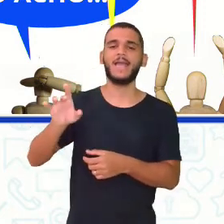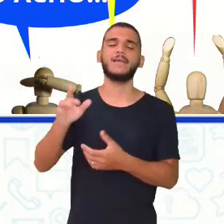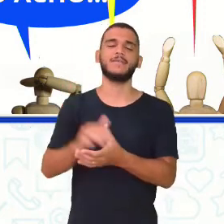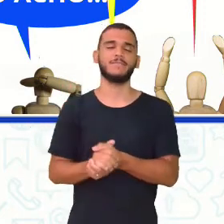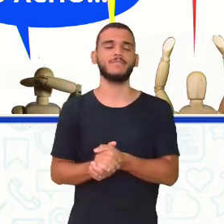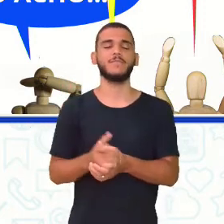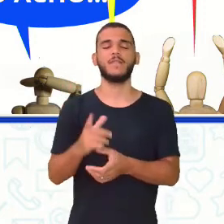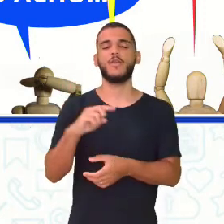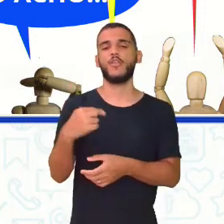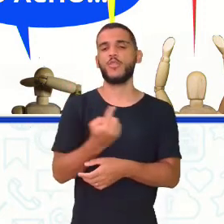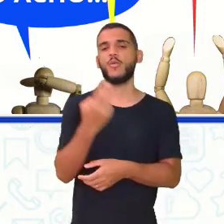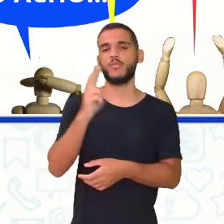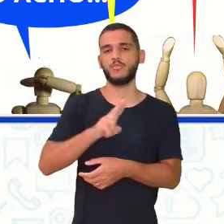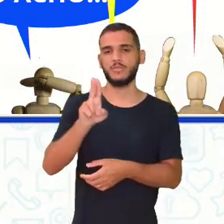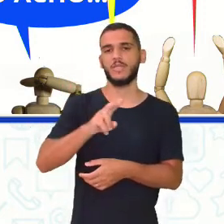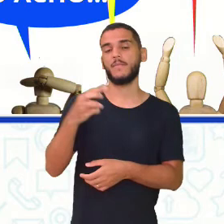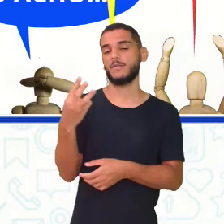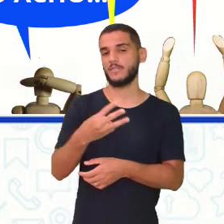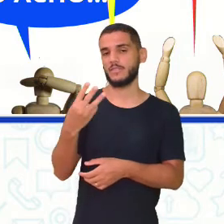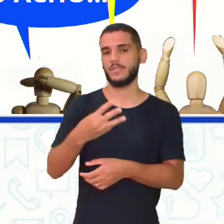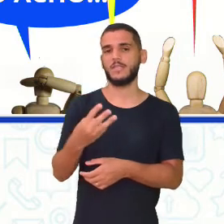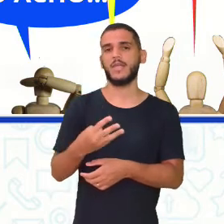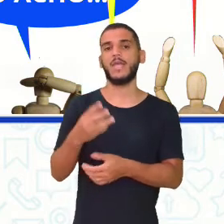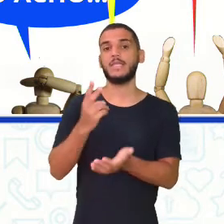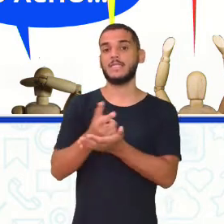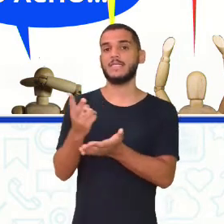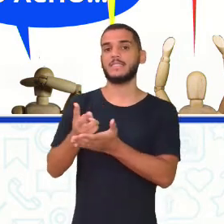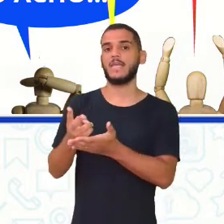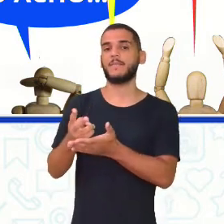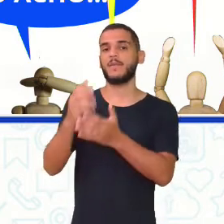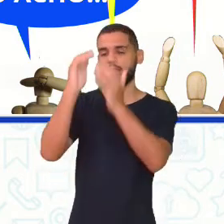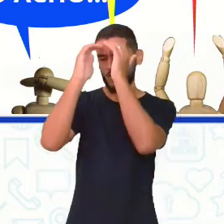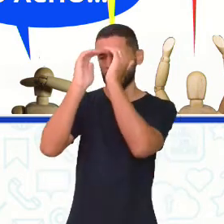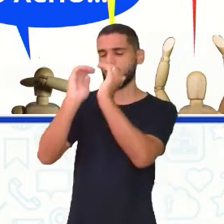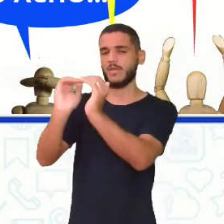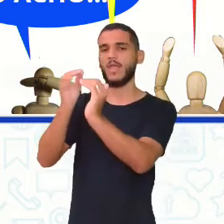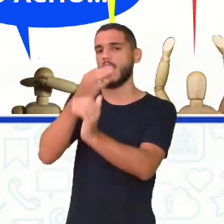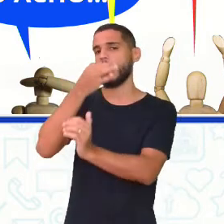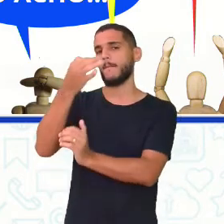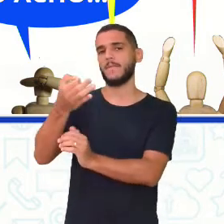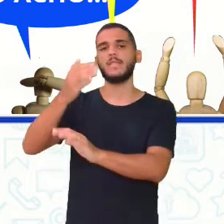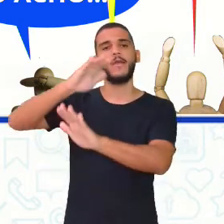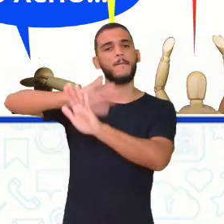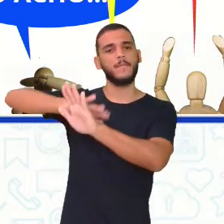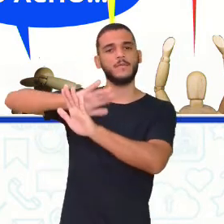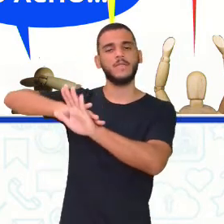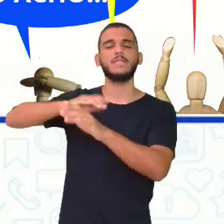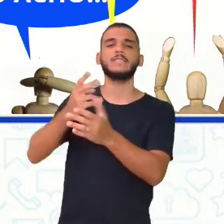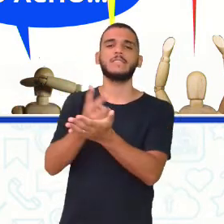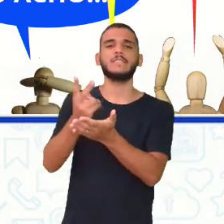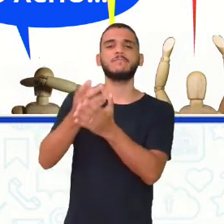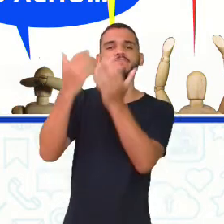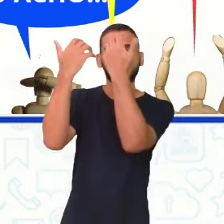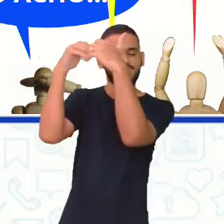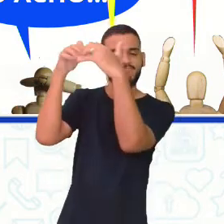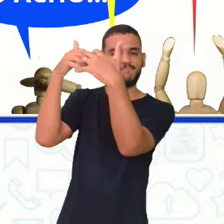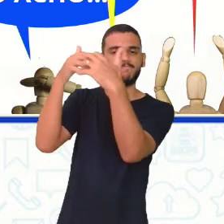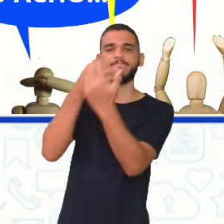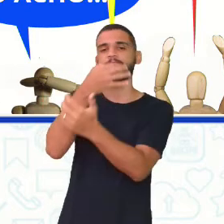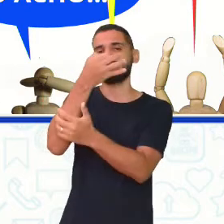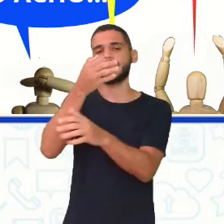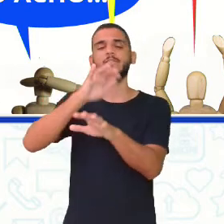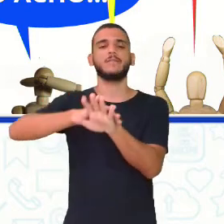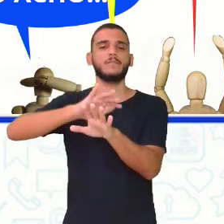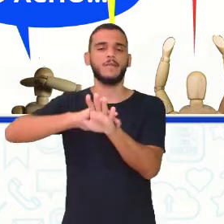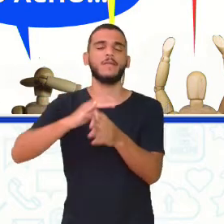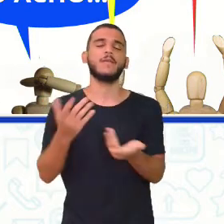das três, tá? Lembre-se também de respeitar a opinião alheia, mas sempre fazer uma reflexão crítica sobre aquilo que você escuta. Não